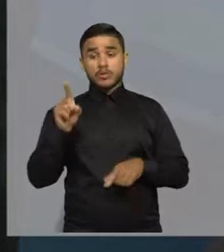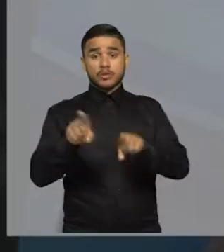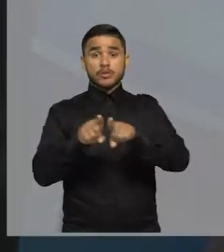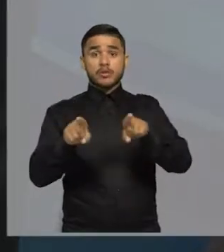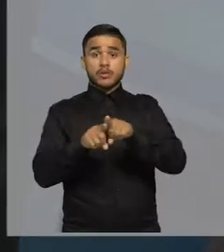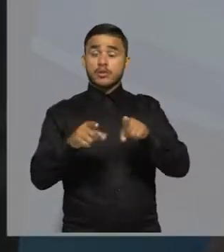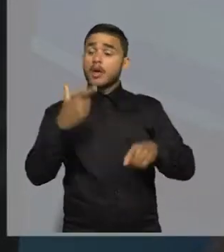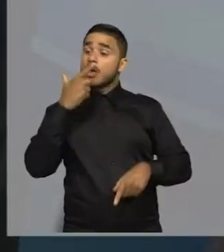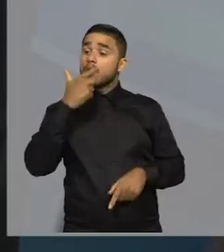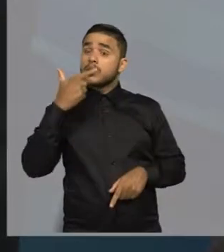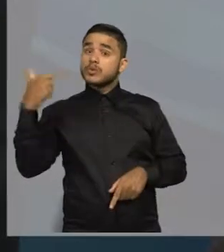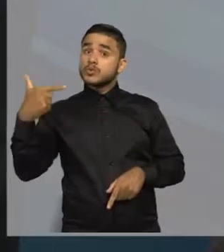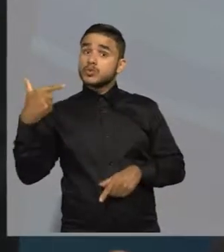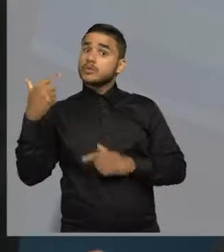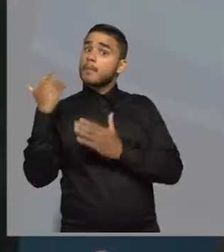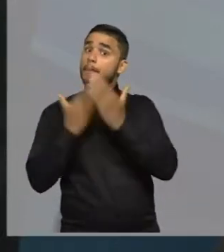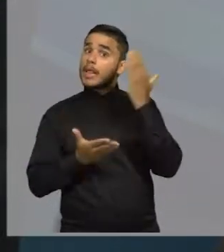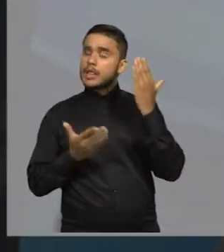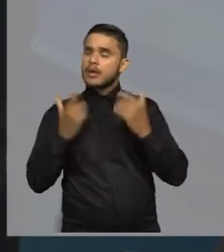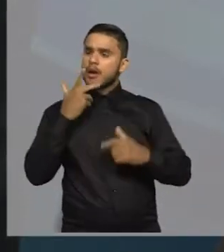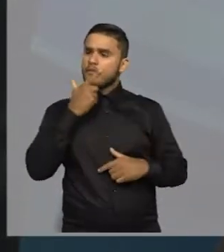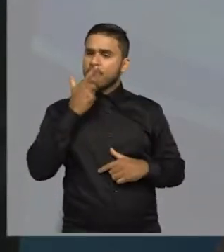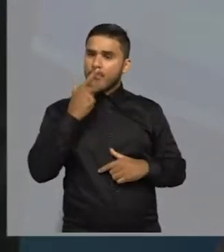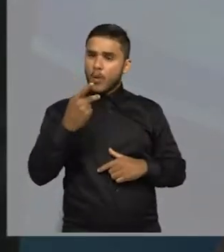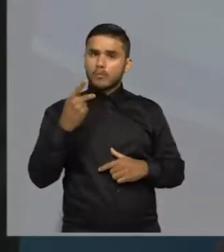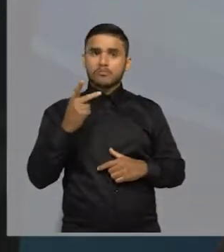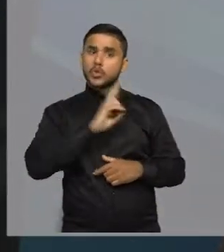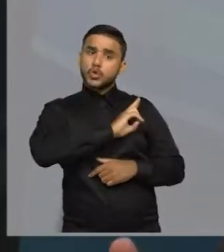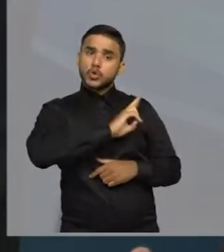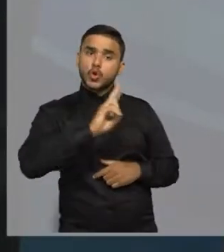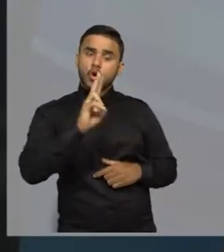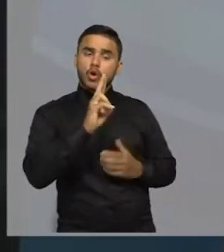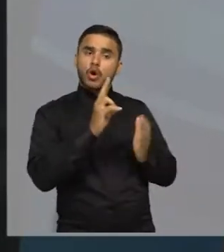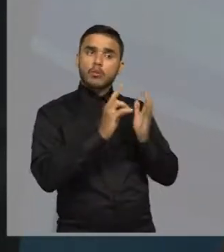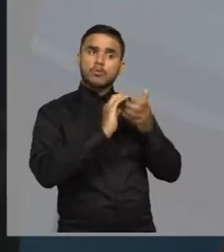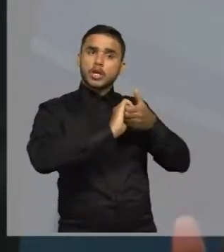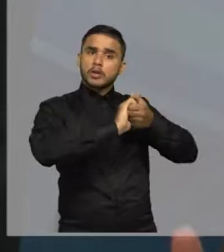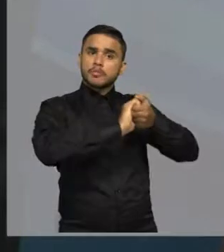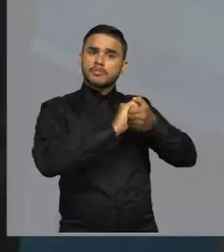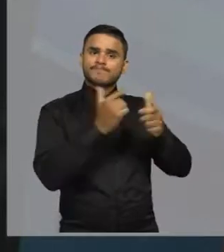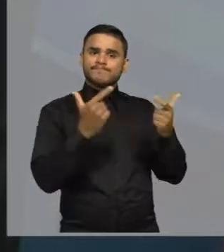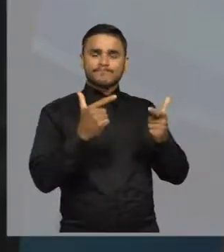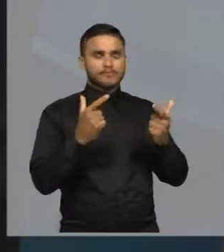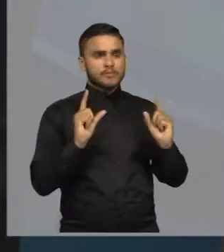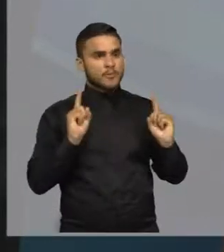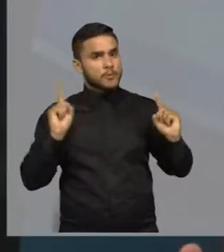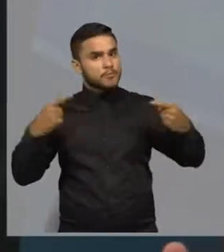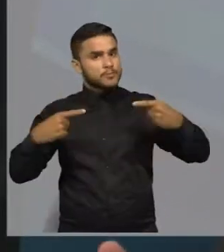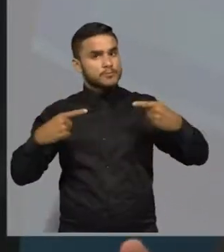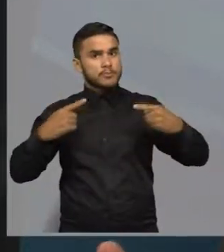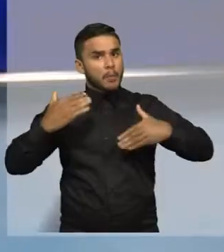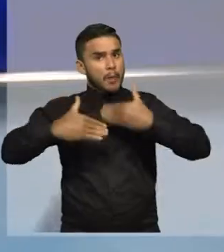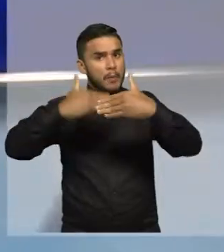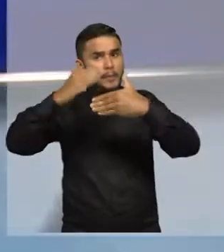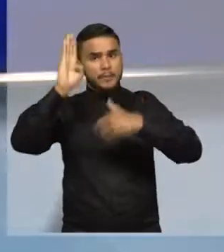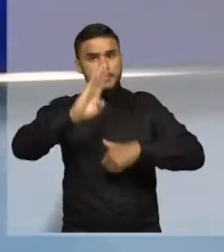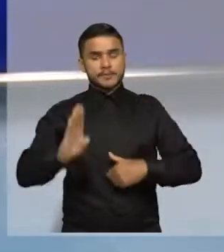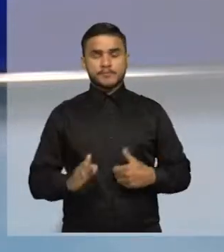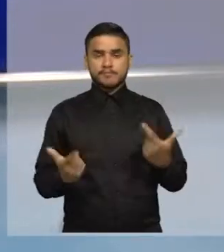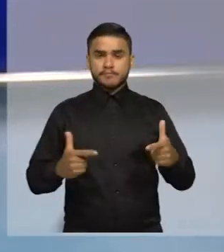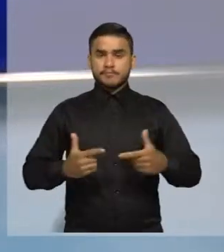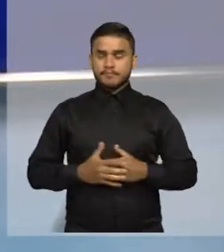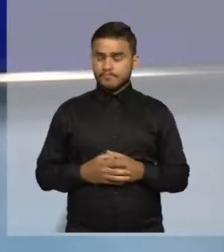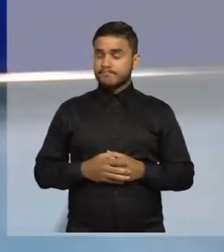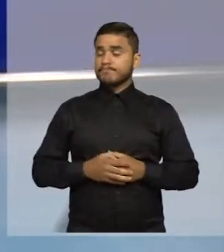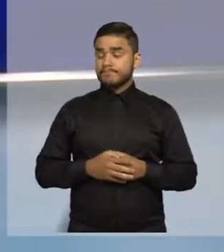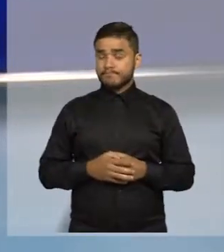Então, significa que vamos ter uma continuidade de um tipo de acirramento que dificulta andar olhando para frente.